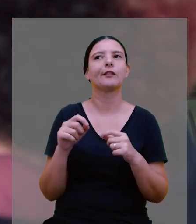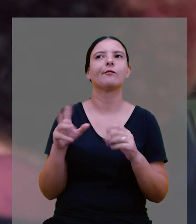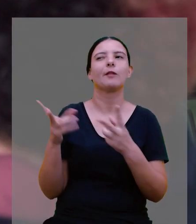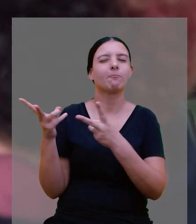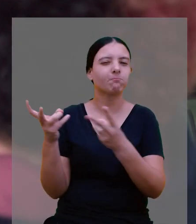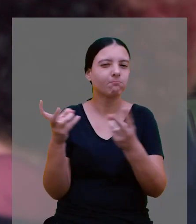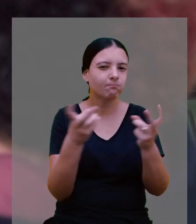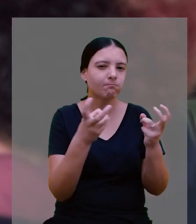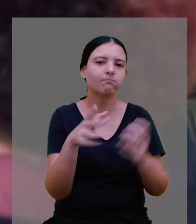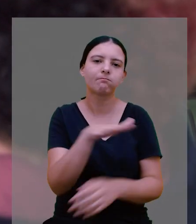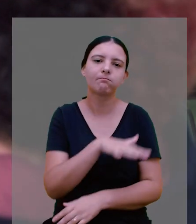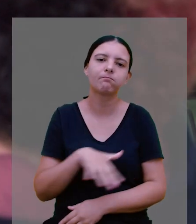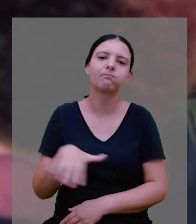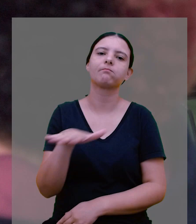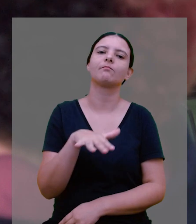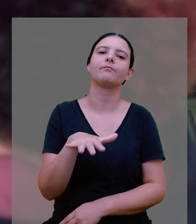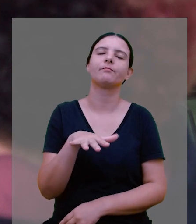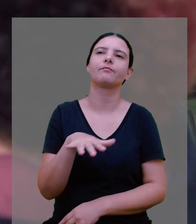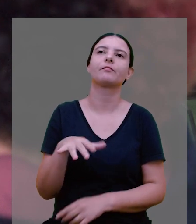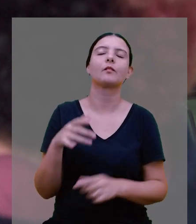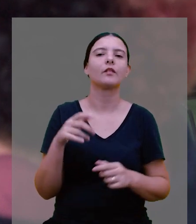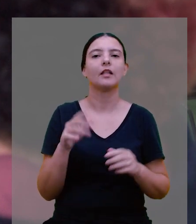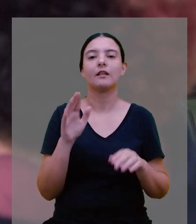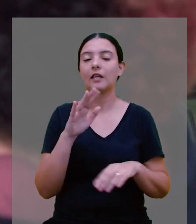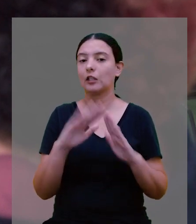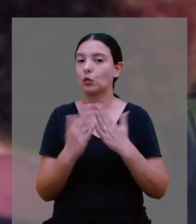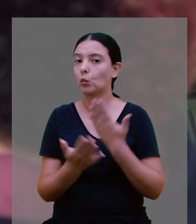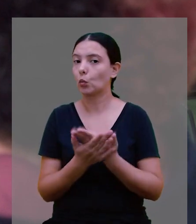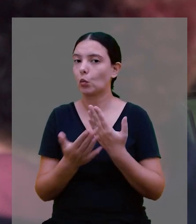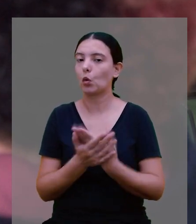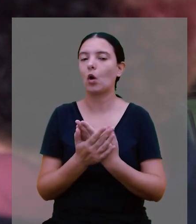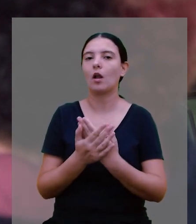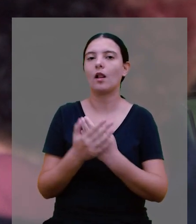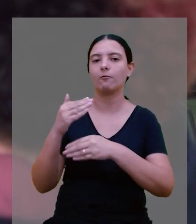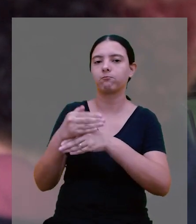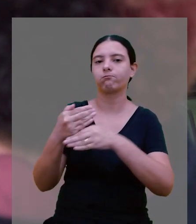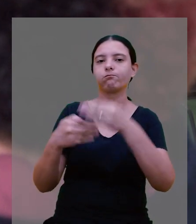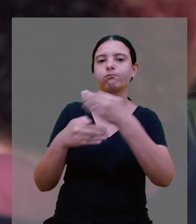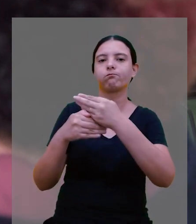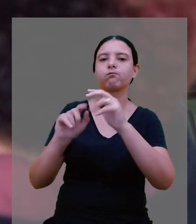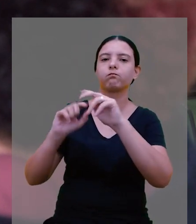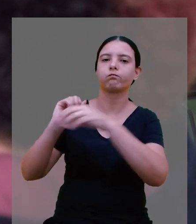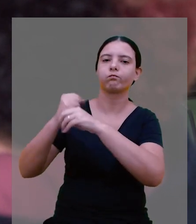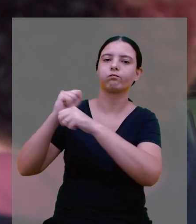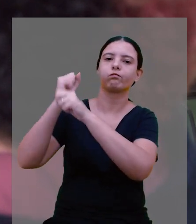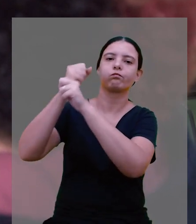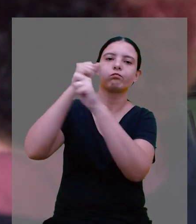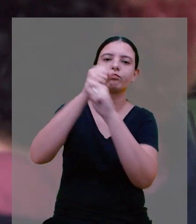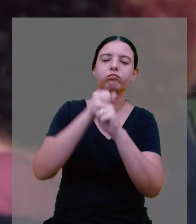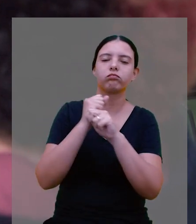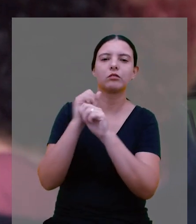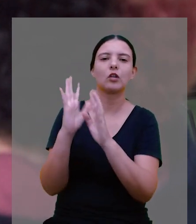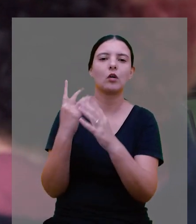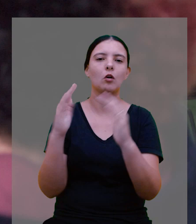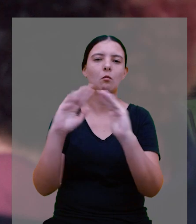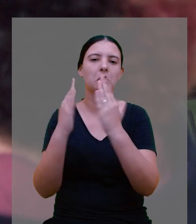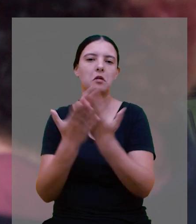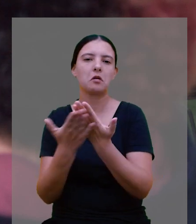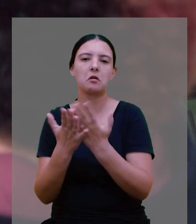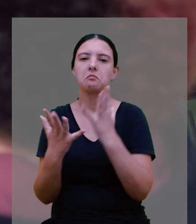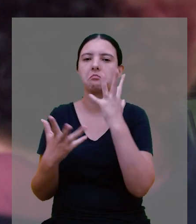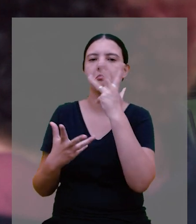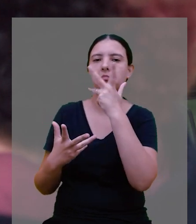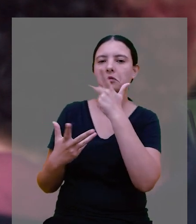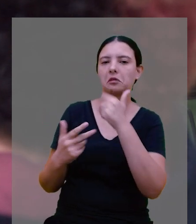ambiente, né? Uma leitura que diz uma escola reformada é mais acolhedora, está dando mais valor ao que está